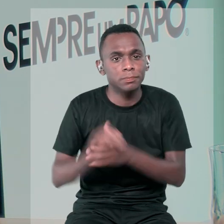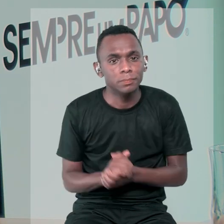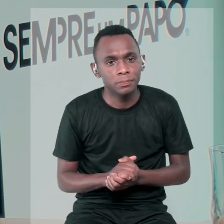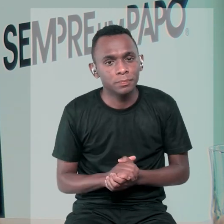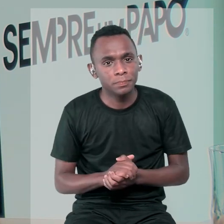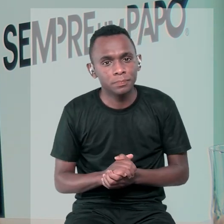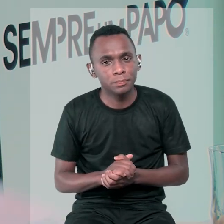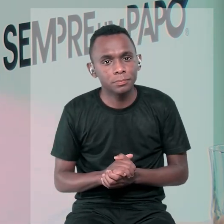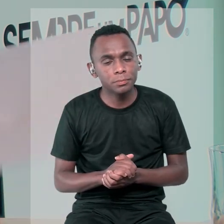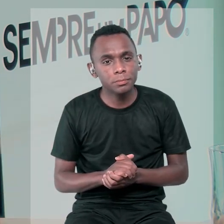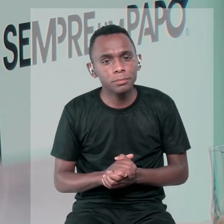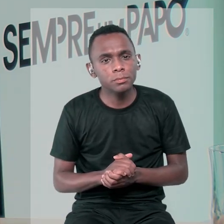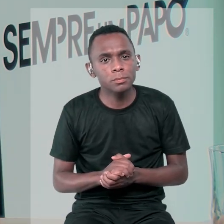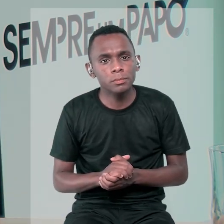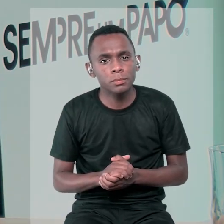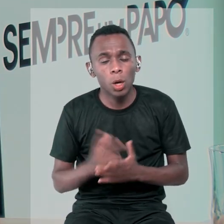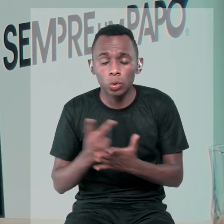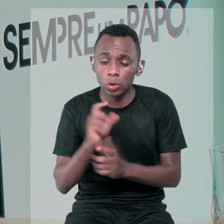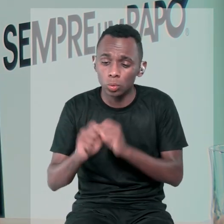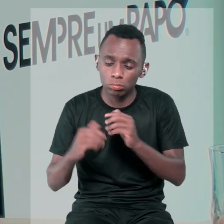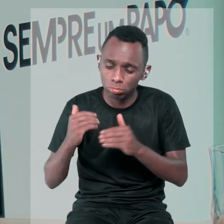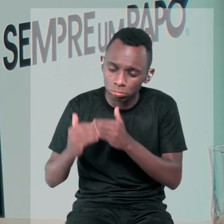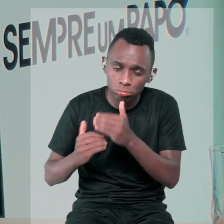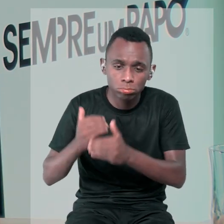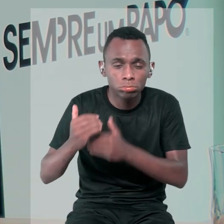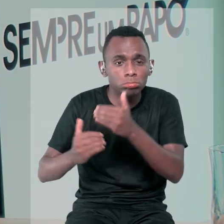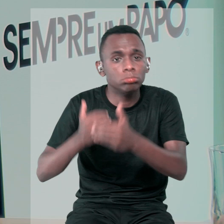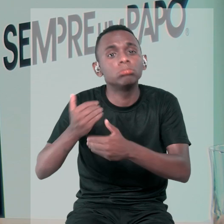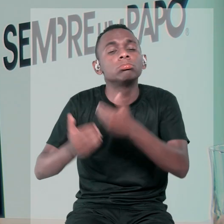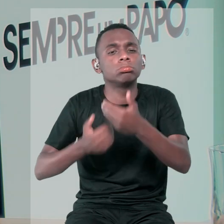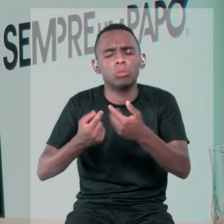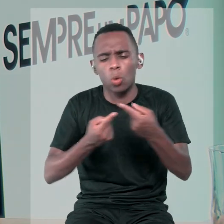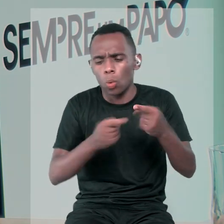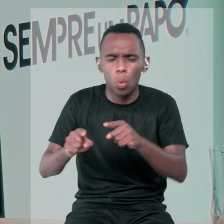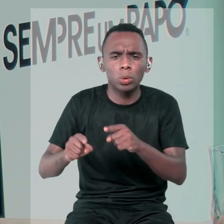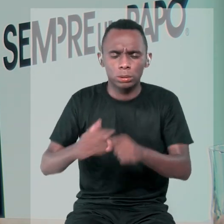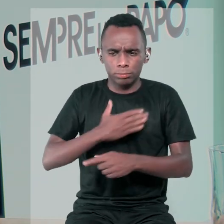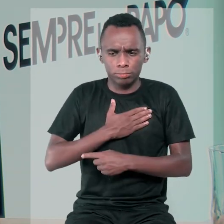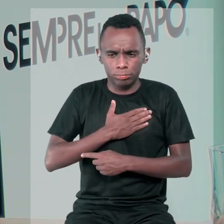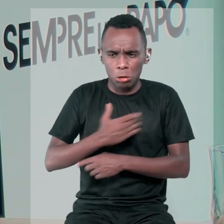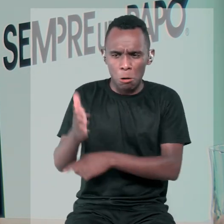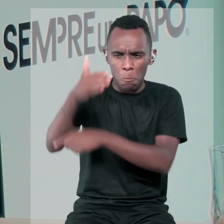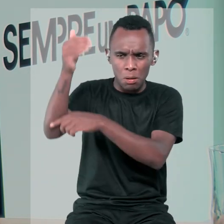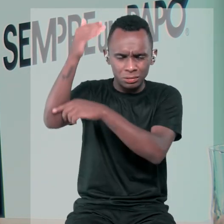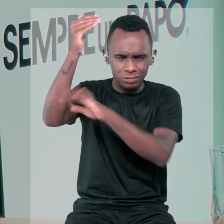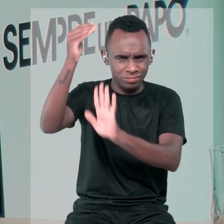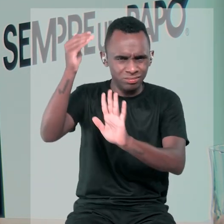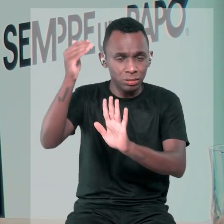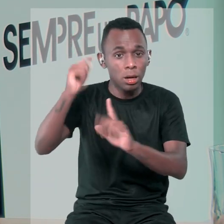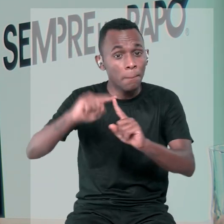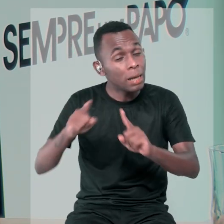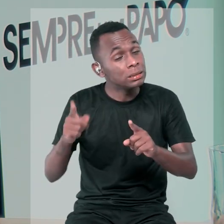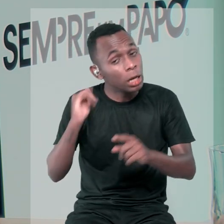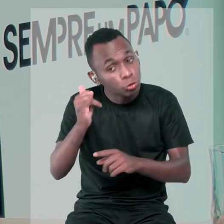E aos pouquinhos, né, ela vai hesitando quanto a esse patriotismo inicial. Mas, ao mesmo tempo, ela mesma diz,